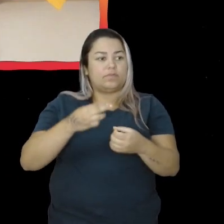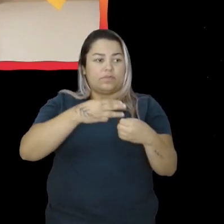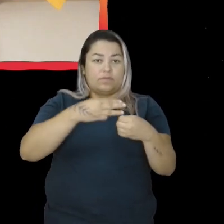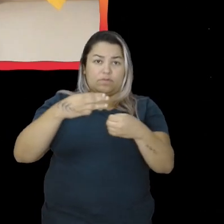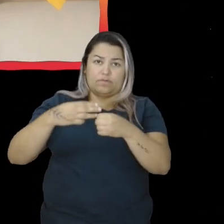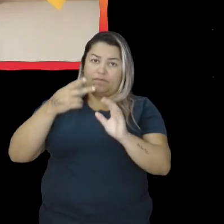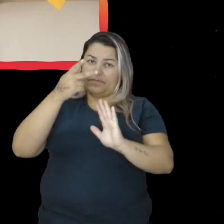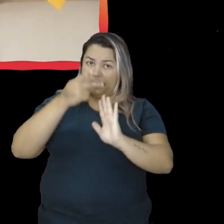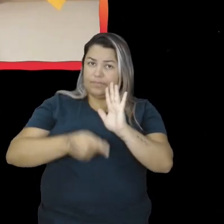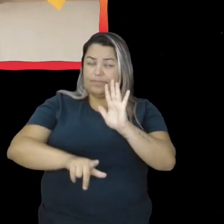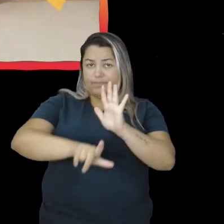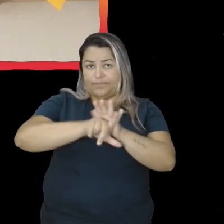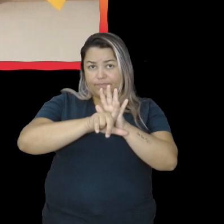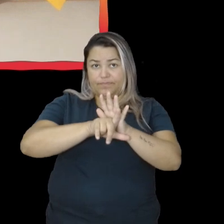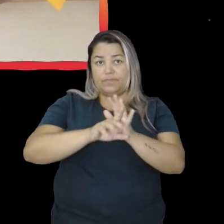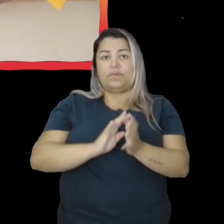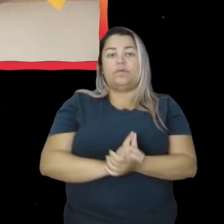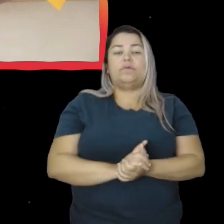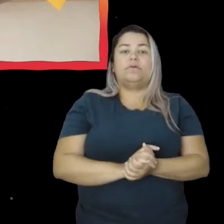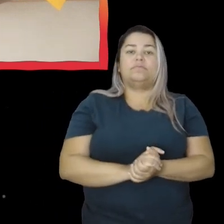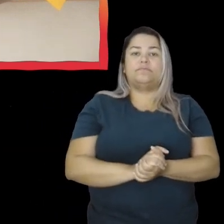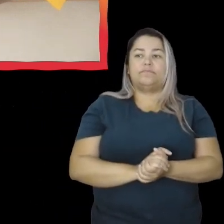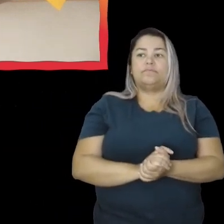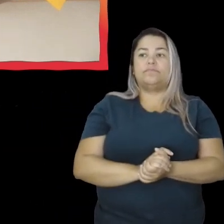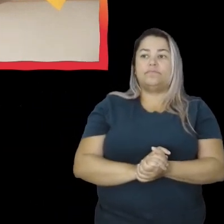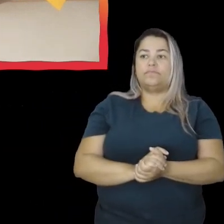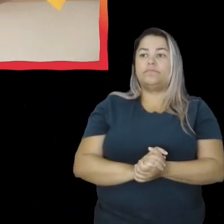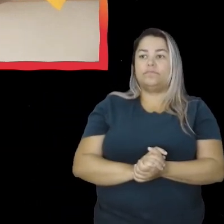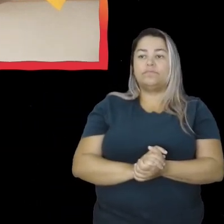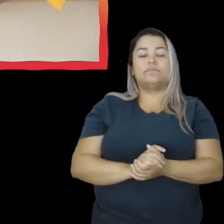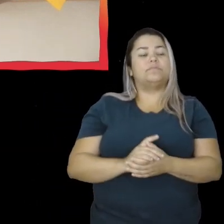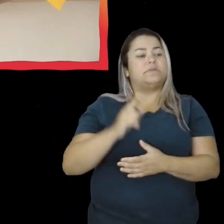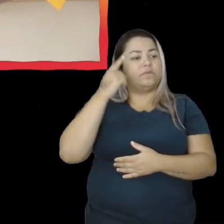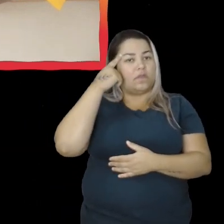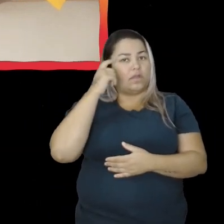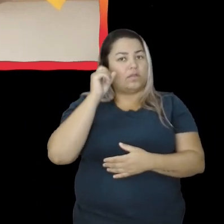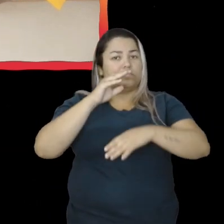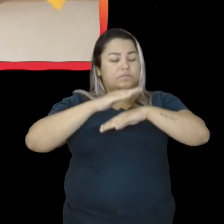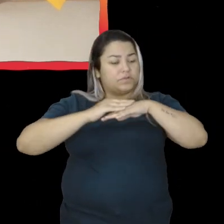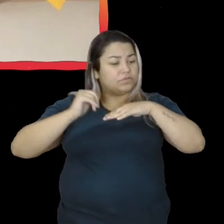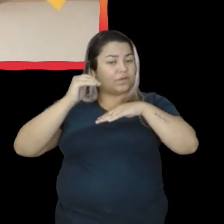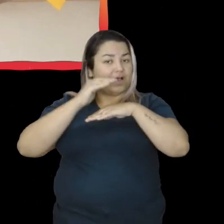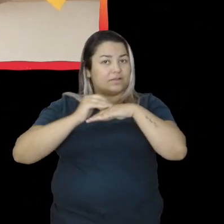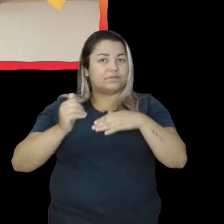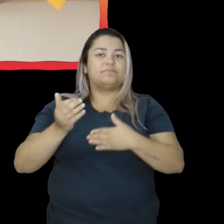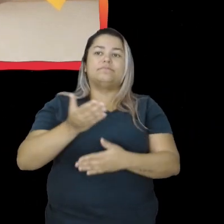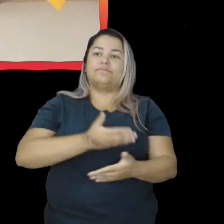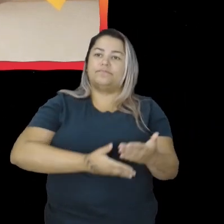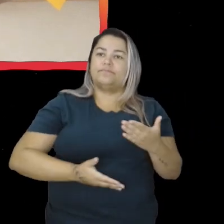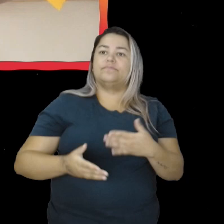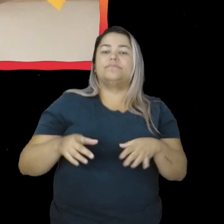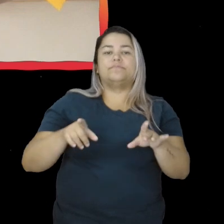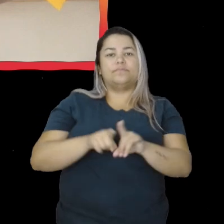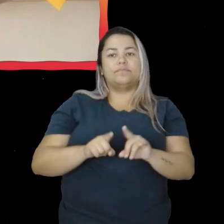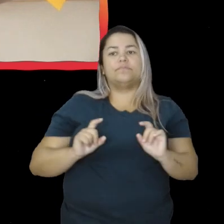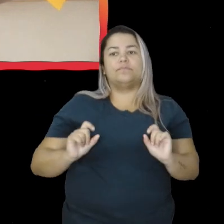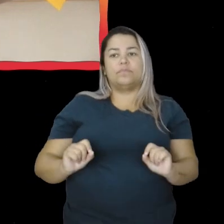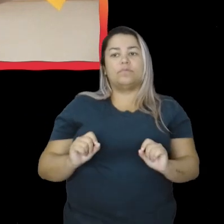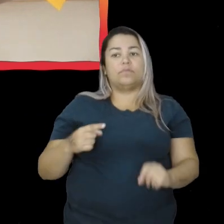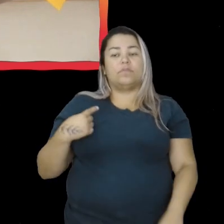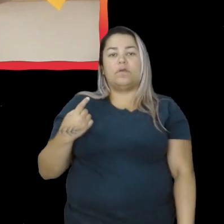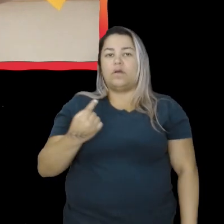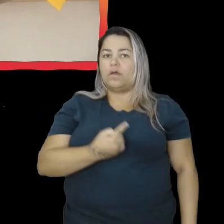lei que foi bem pensado com muito carinho, inclusive, né? parte por entender que a nossa